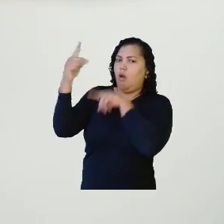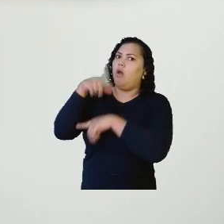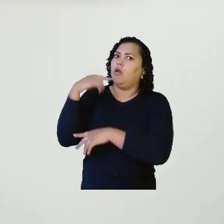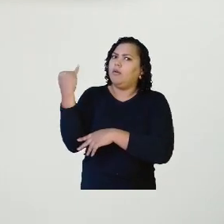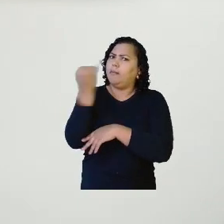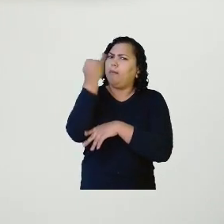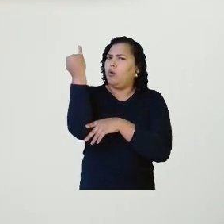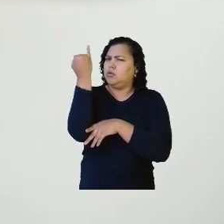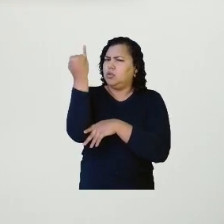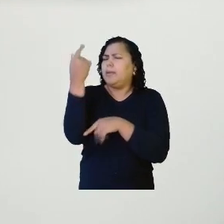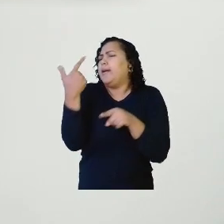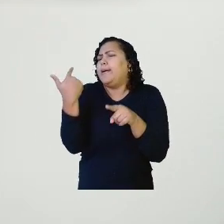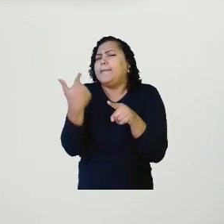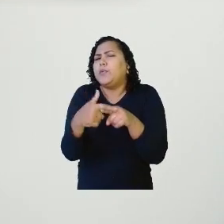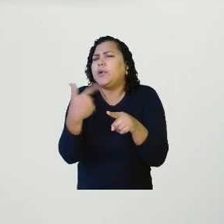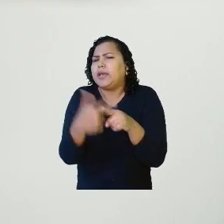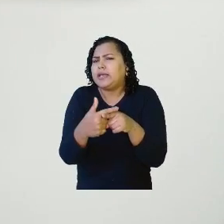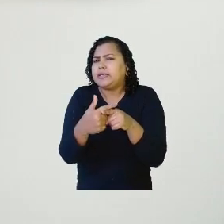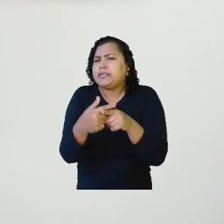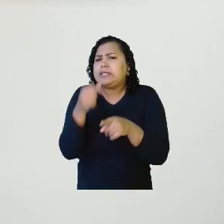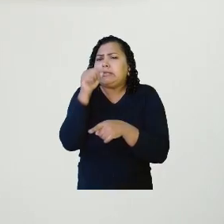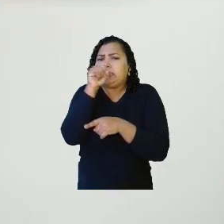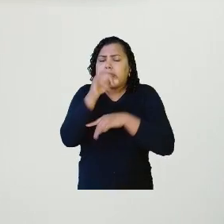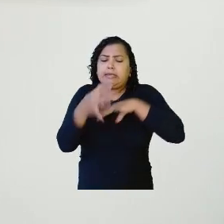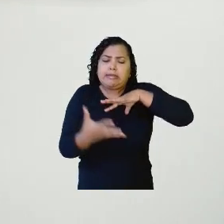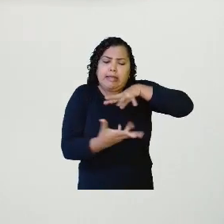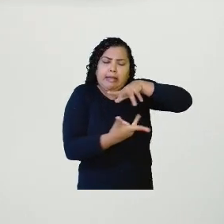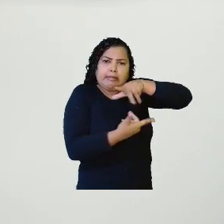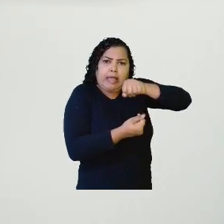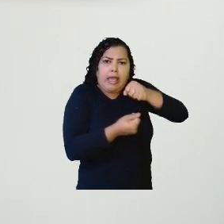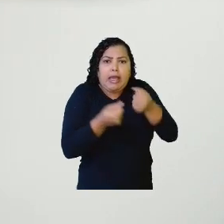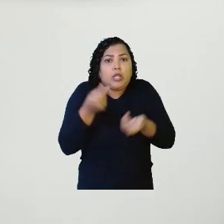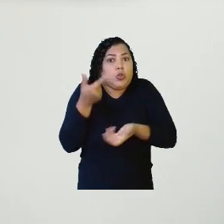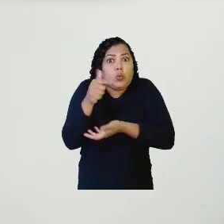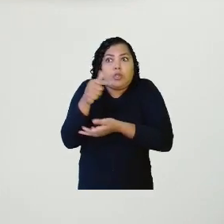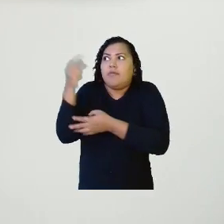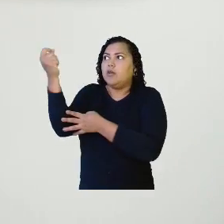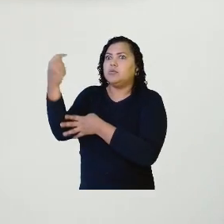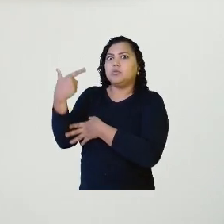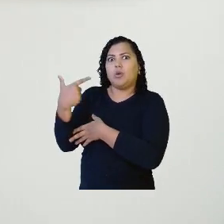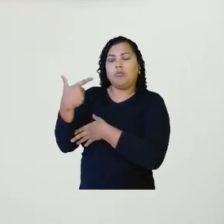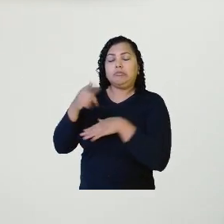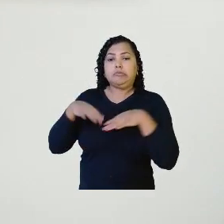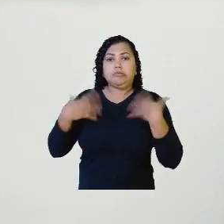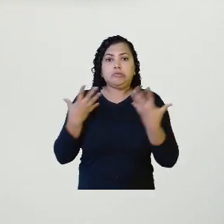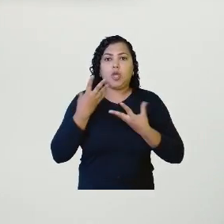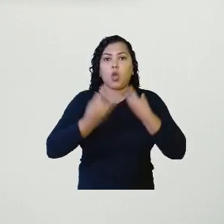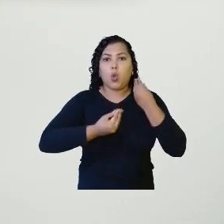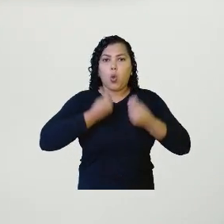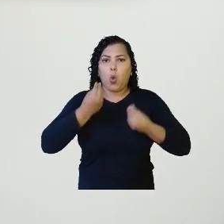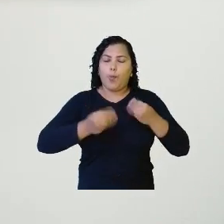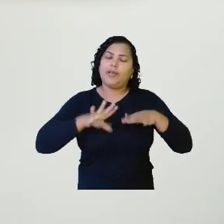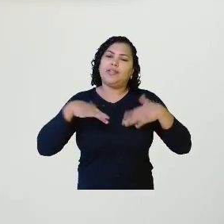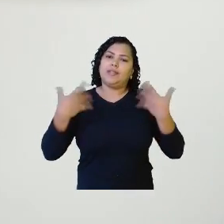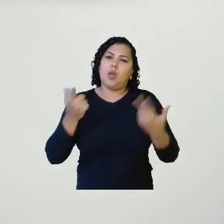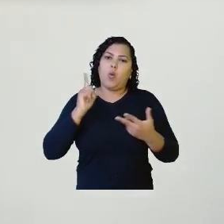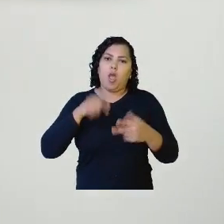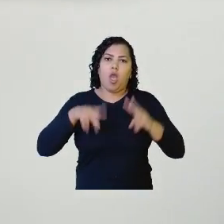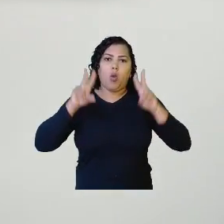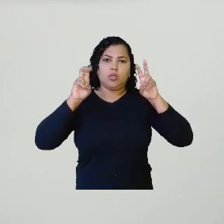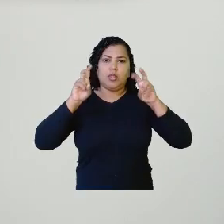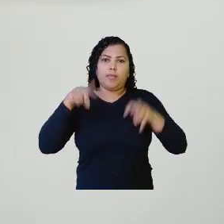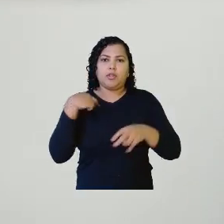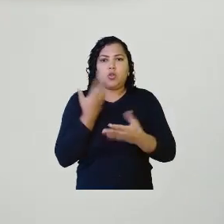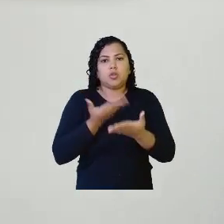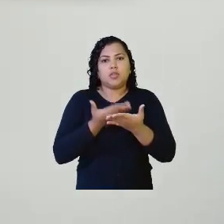o Sol é tão importante para a nossa sobrevivência? Então, esse é o tema da nossa aula de hoje. E